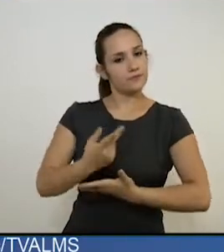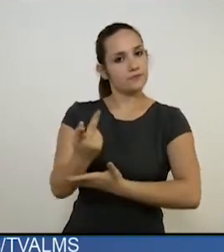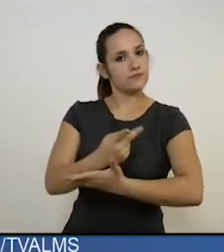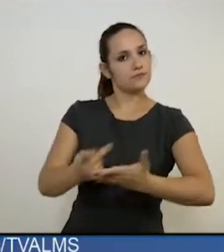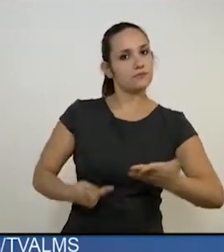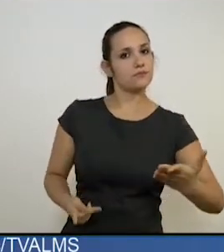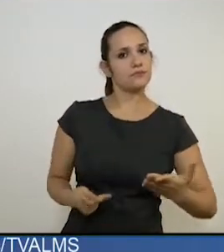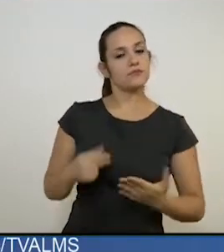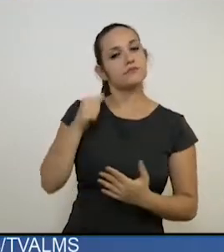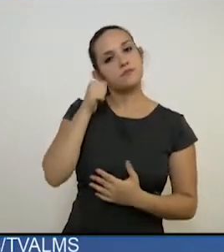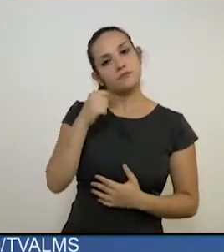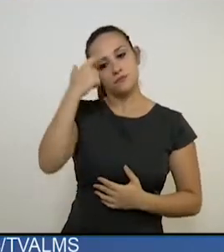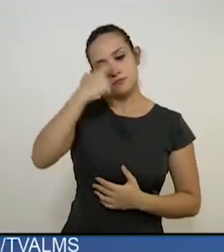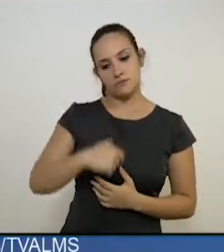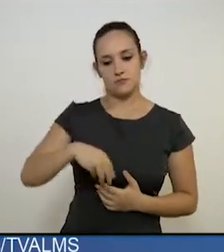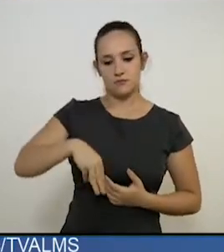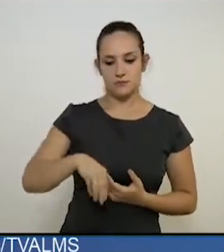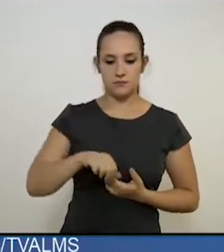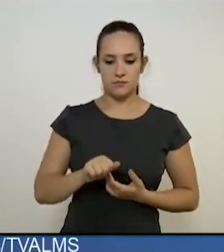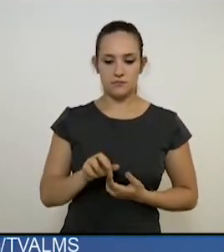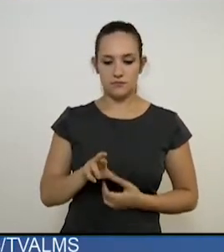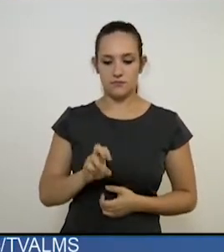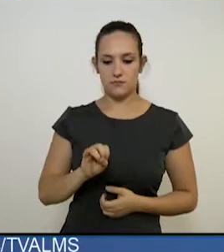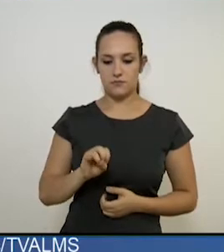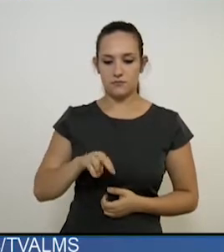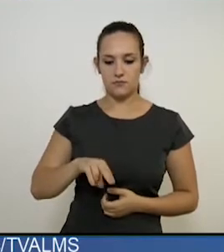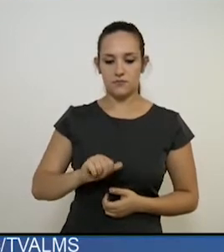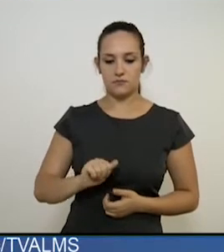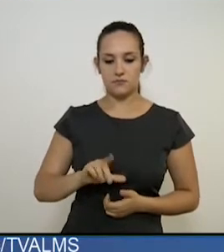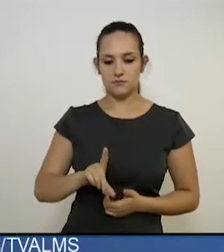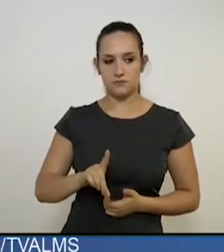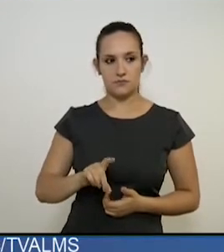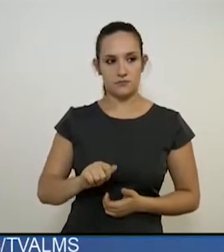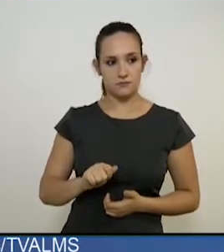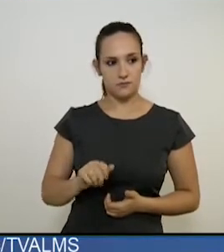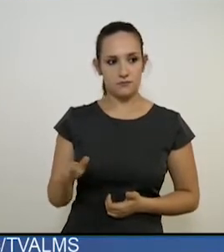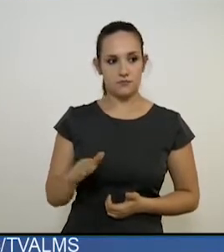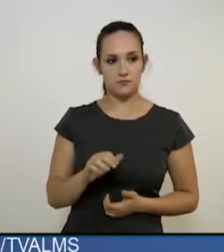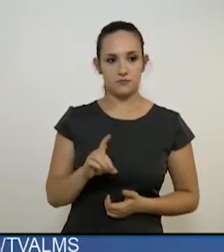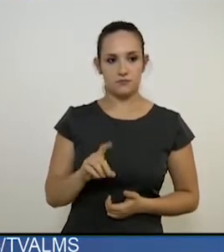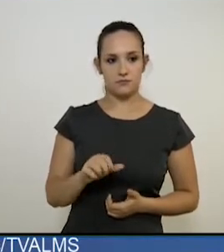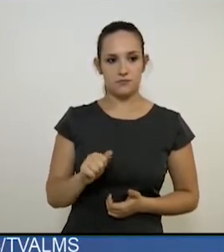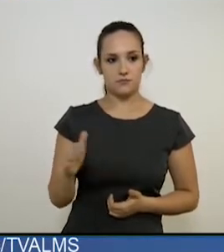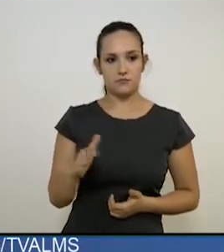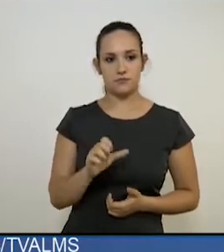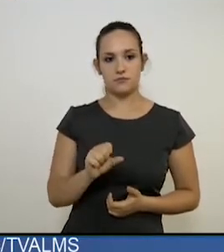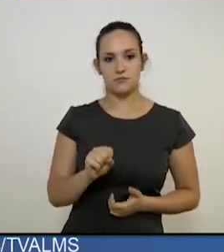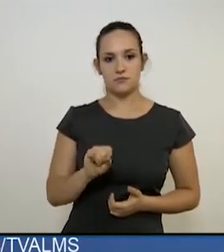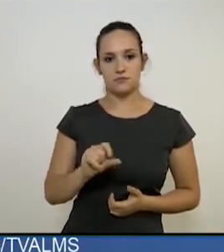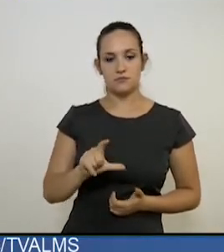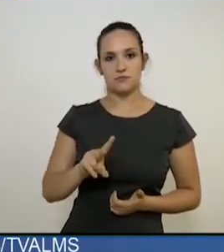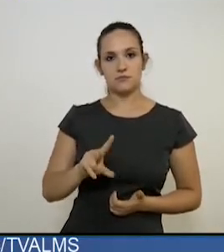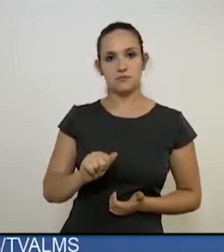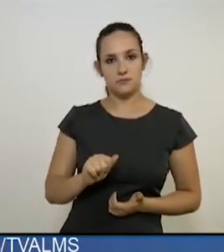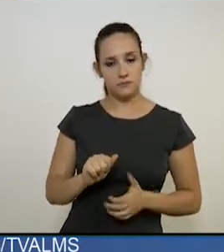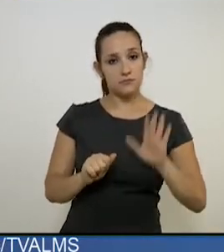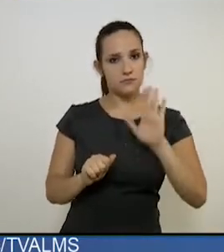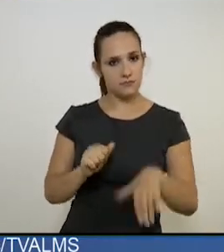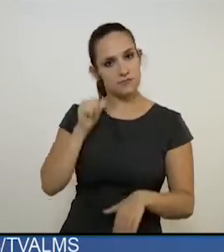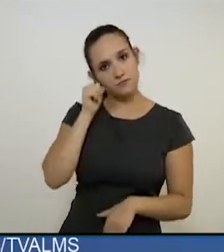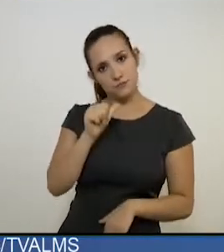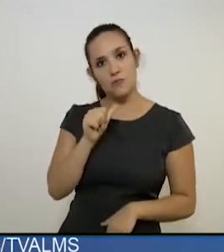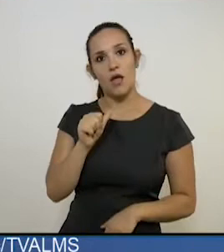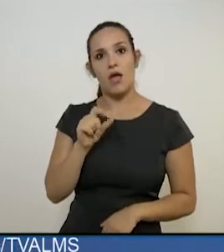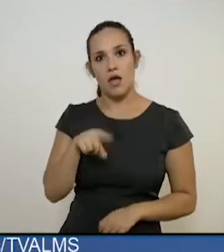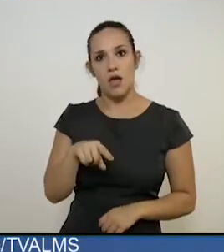de Marinalva da Silva Almada. Viu, Marinalva? Que poeticamente diz o